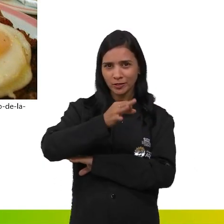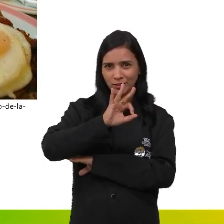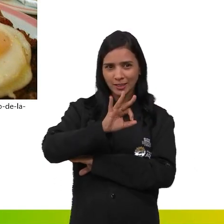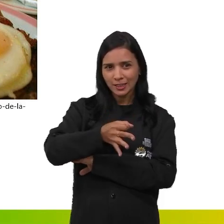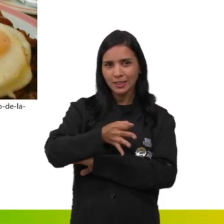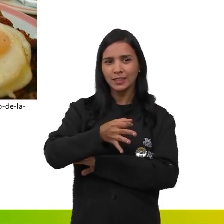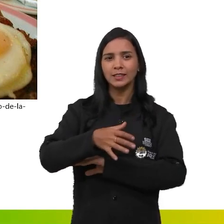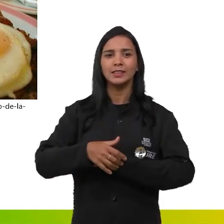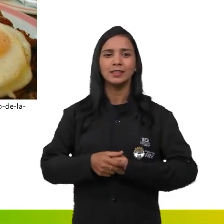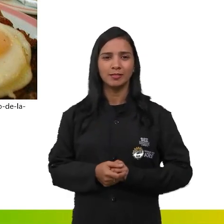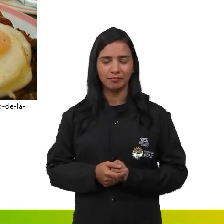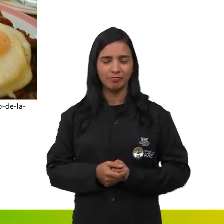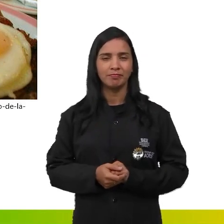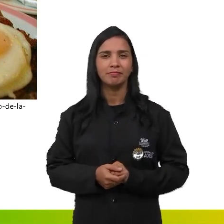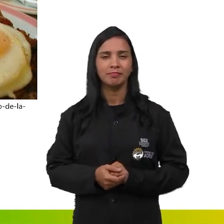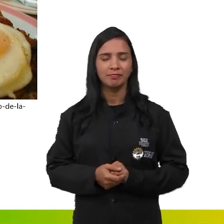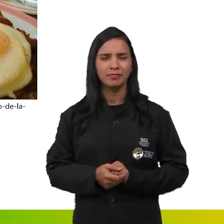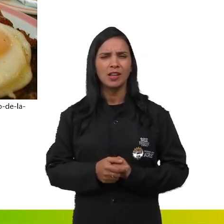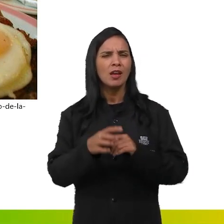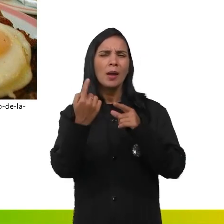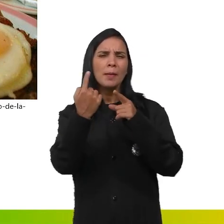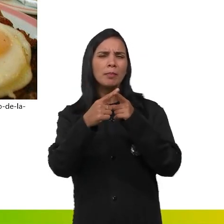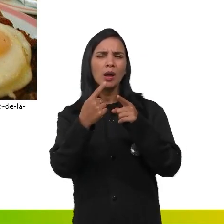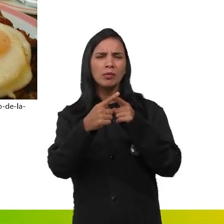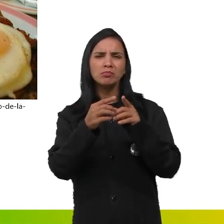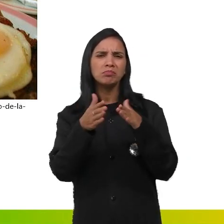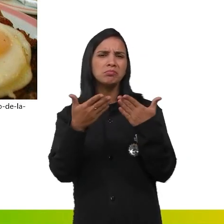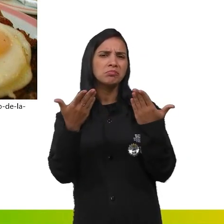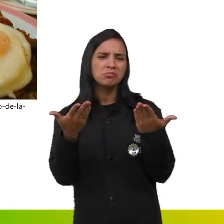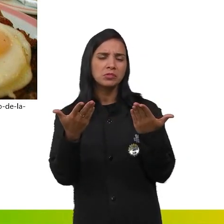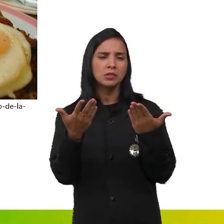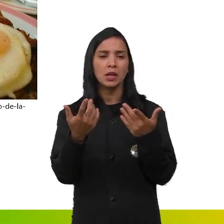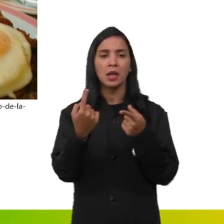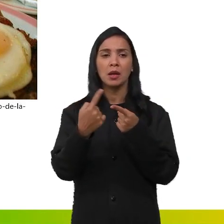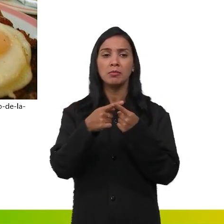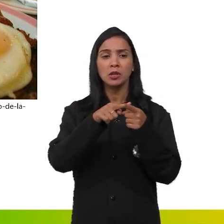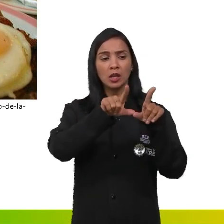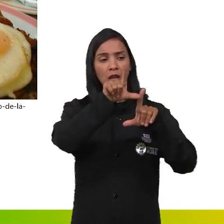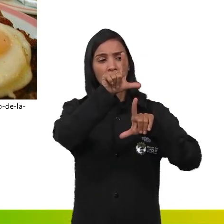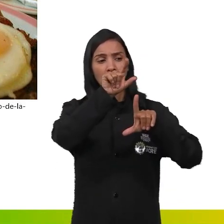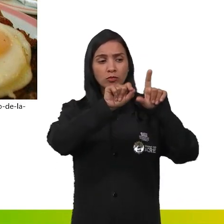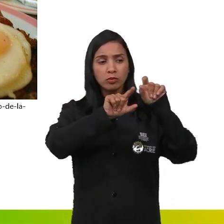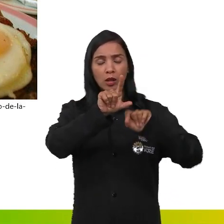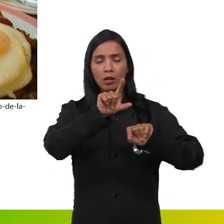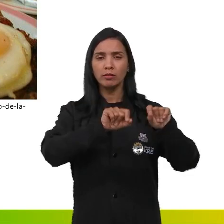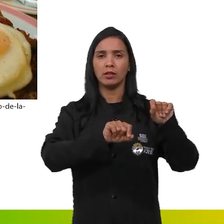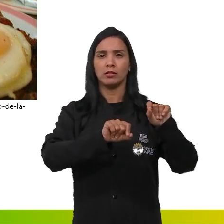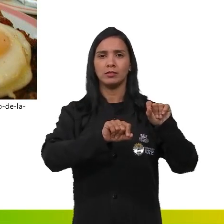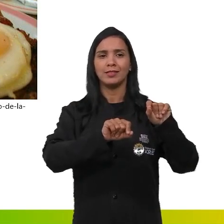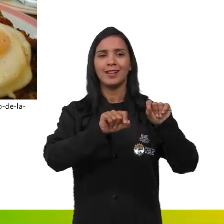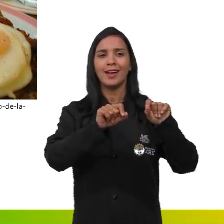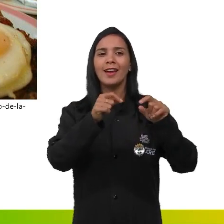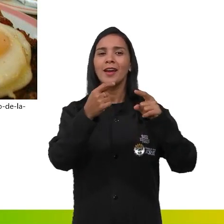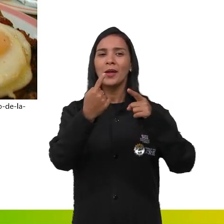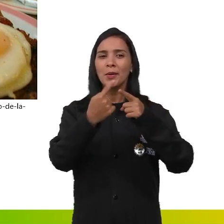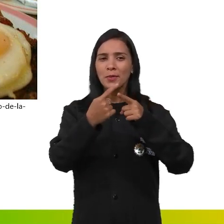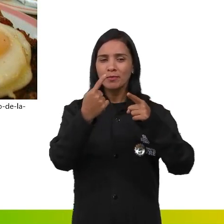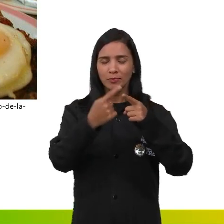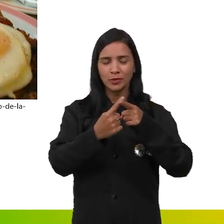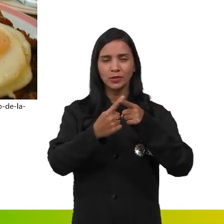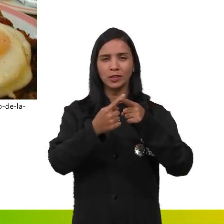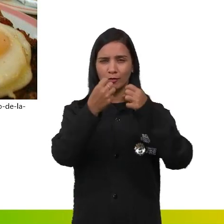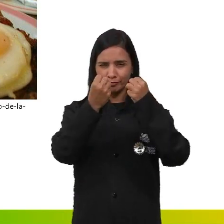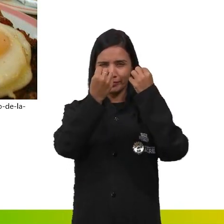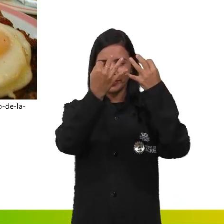how much e how many. Por que que são essas alternativas aí? No caso, a letra B foi escolhida como